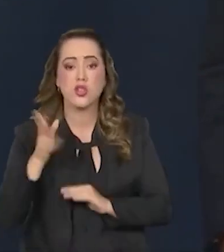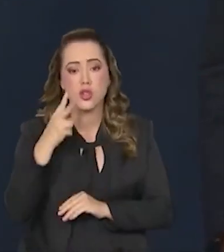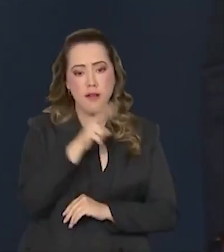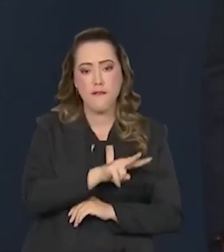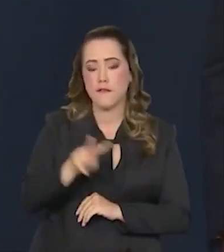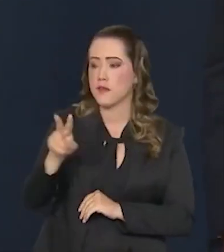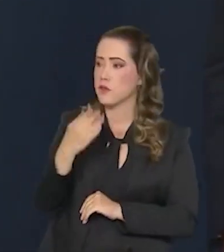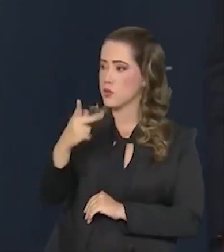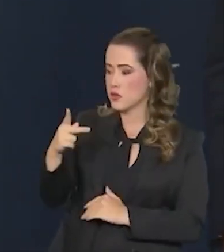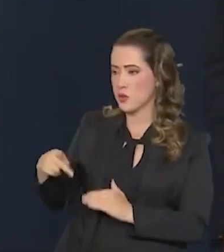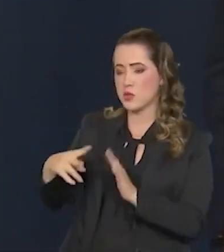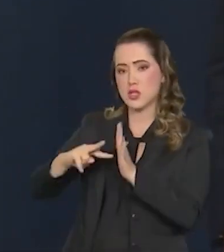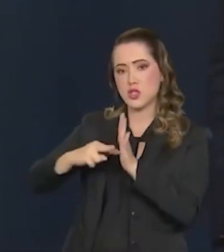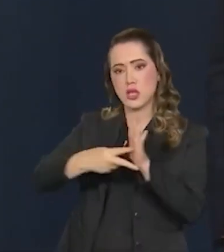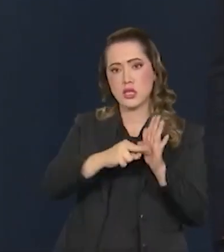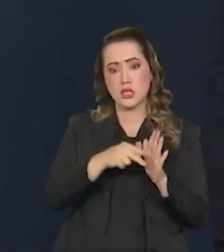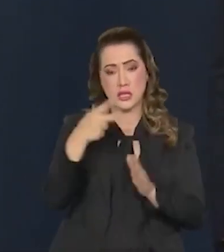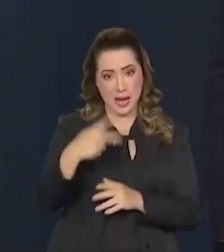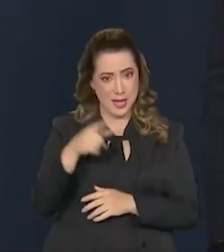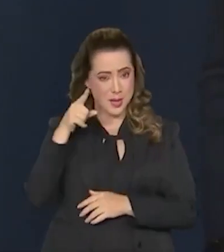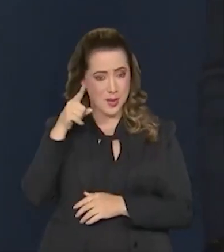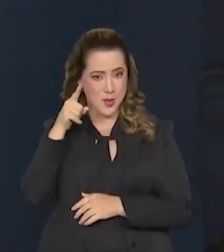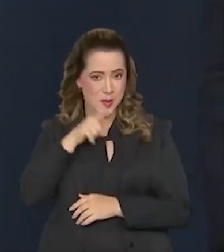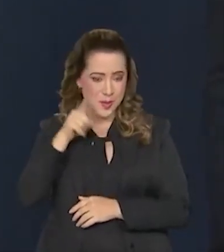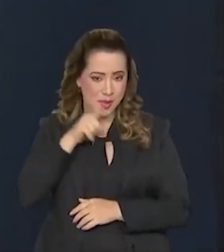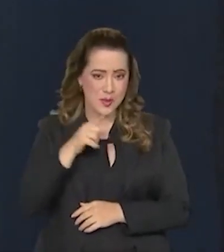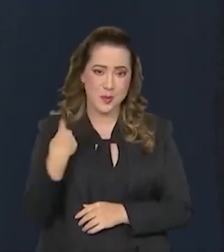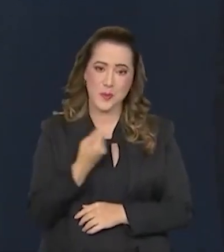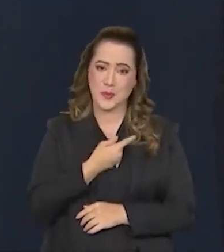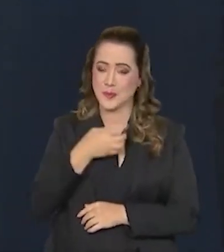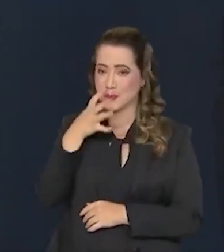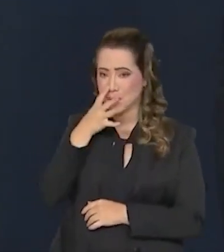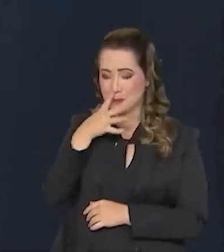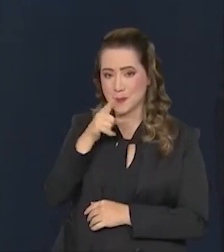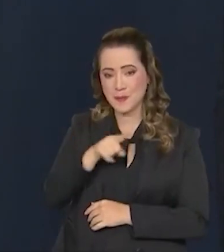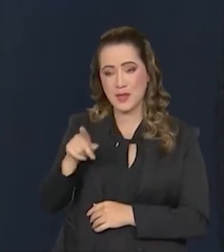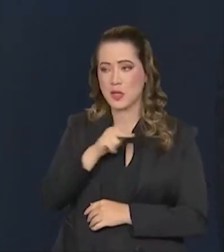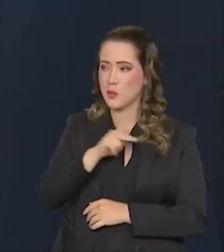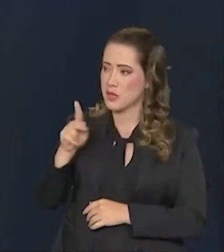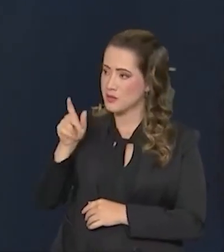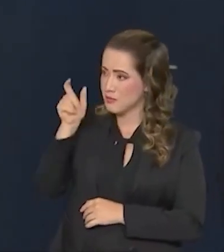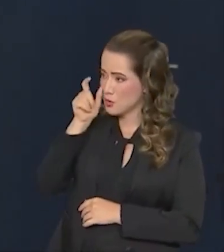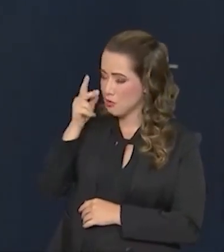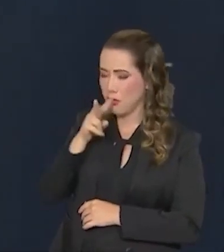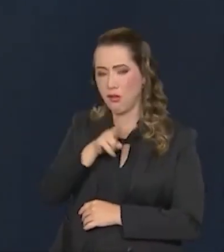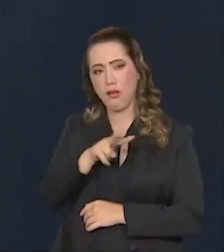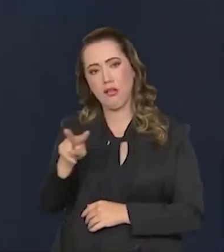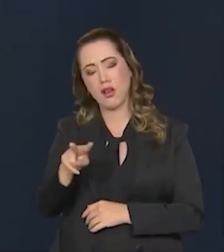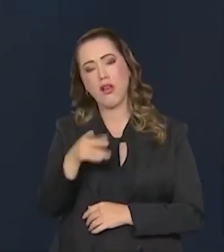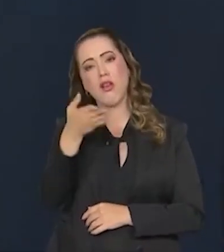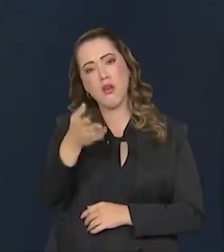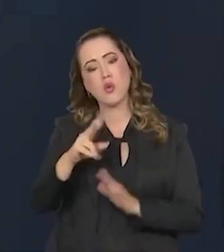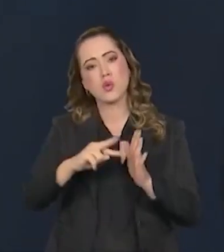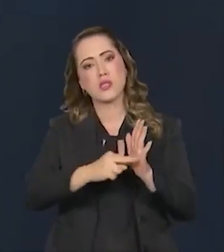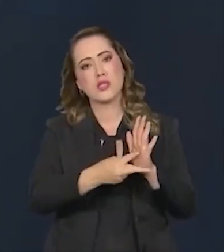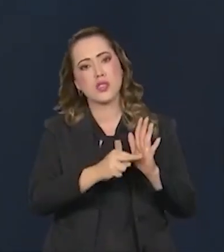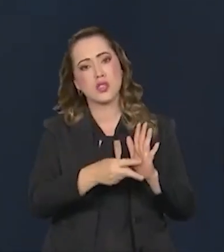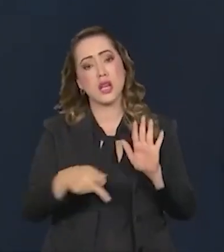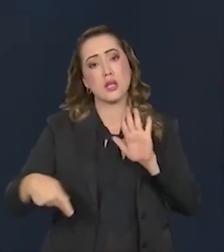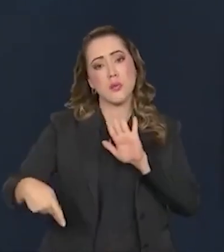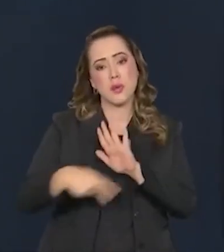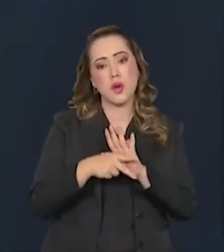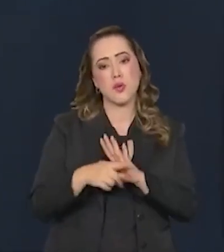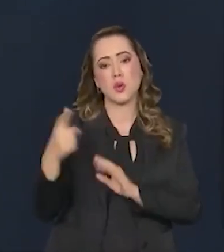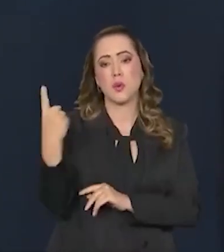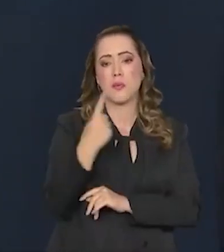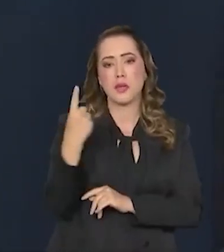sindicalistas americanos que a minha admiração pela visão que o presidente Biden tem do sindicato vem do